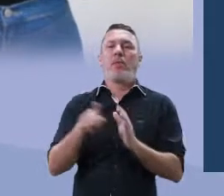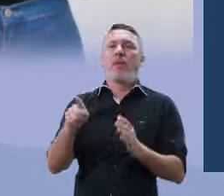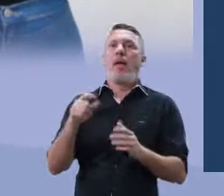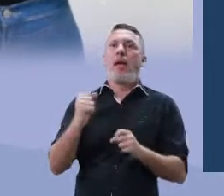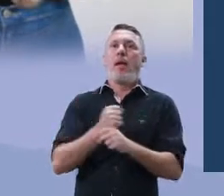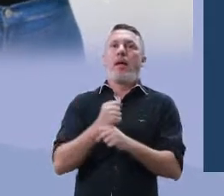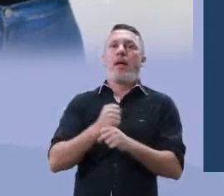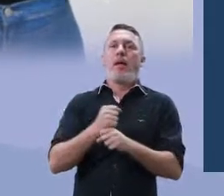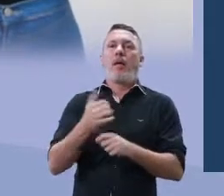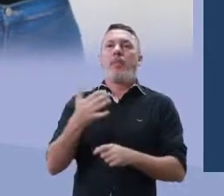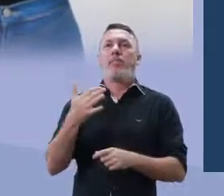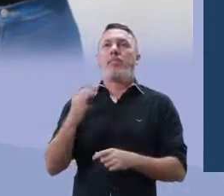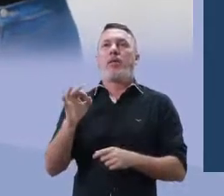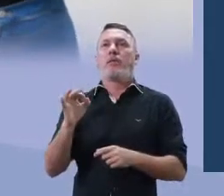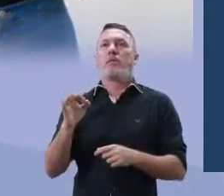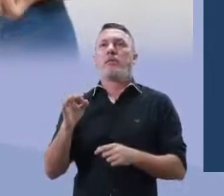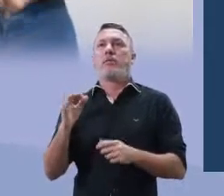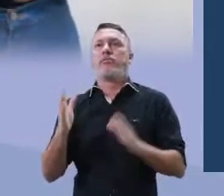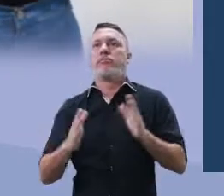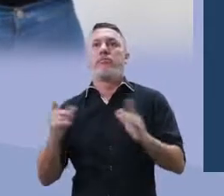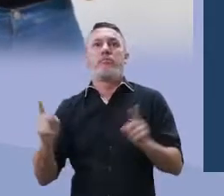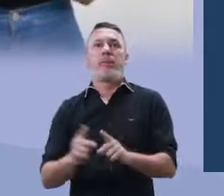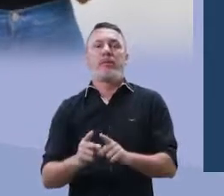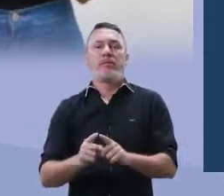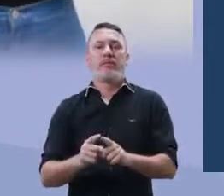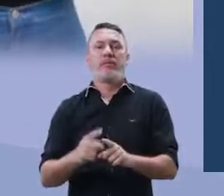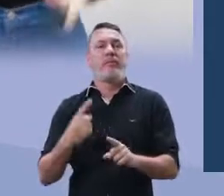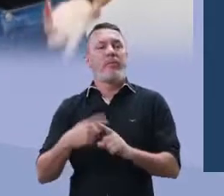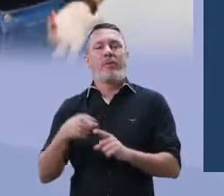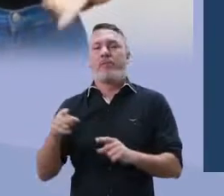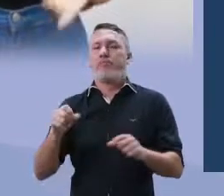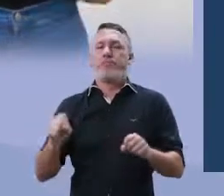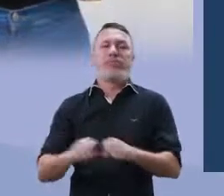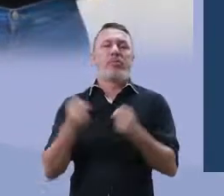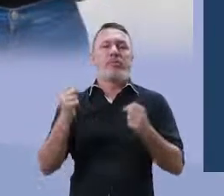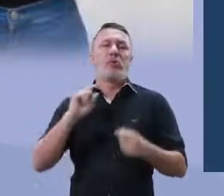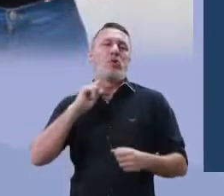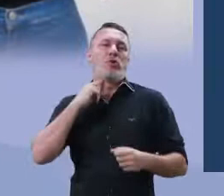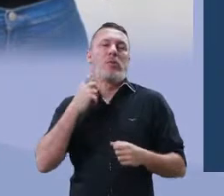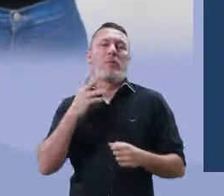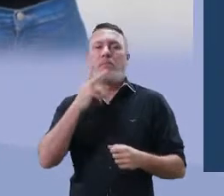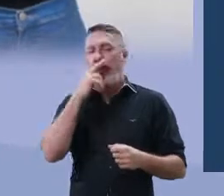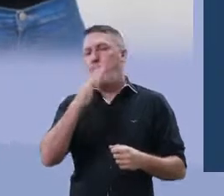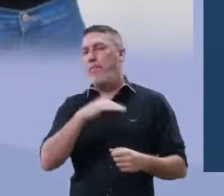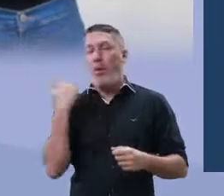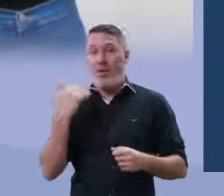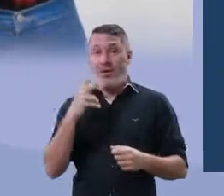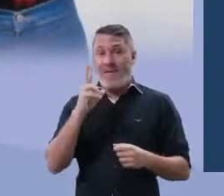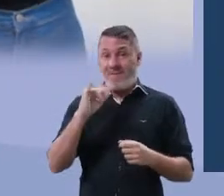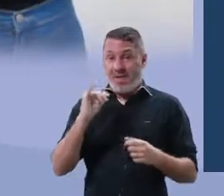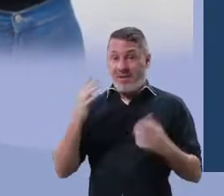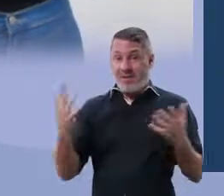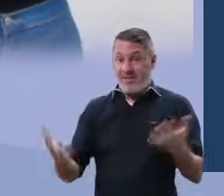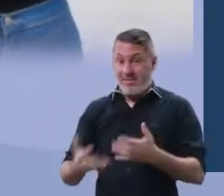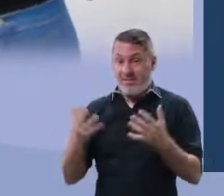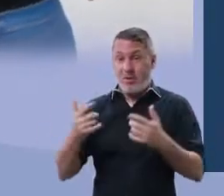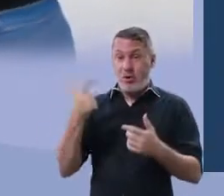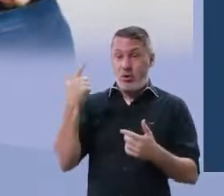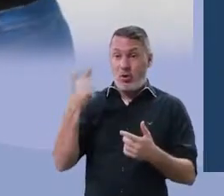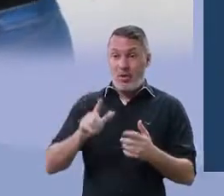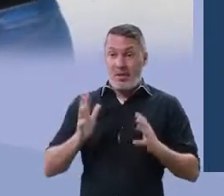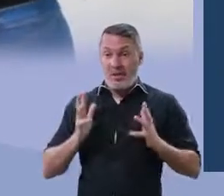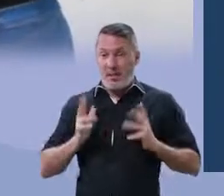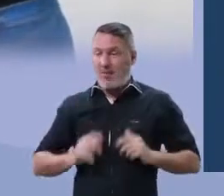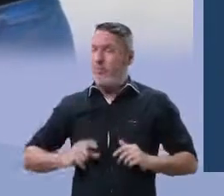uma eutrofização dentro de décadas, ou até menos que isso. E a gente fazer a recuperação dessa área é